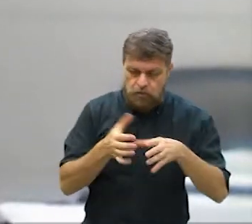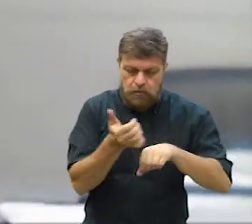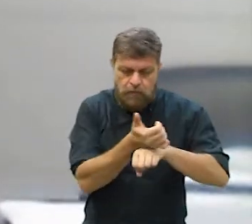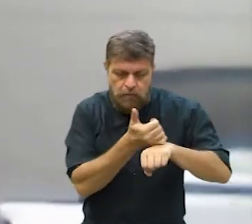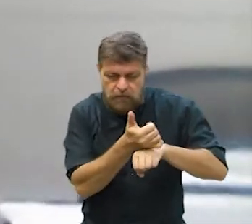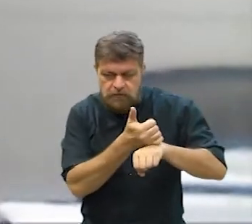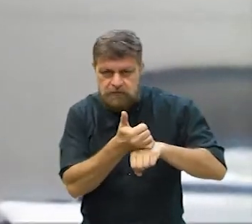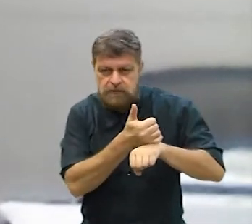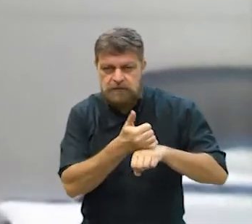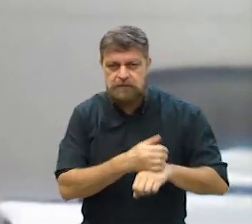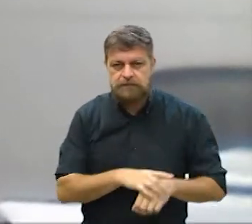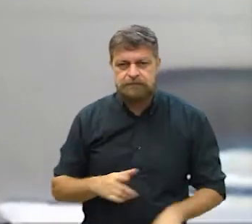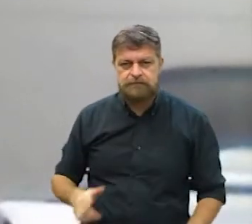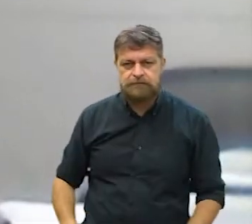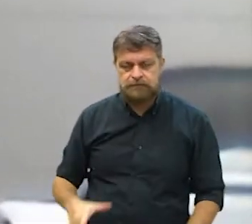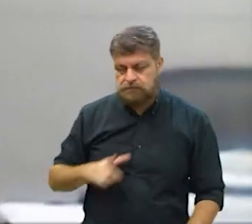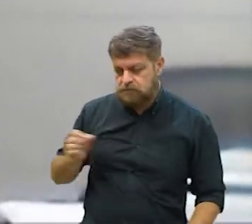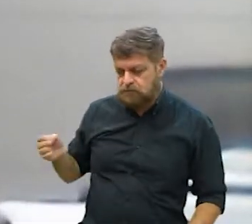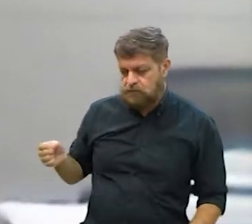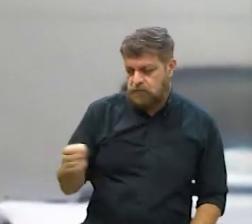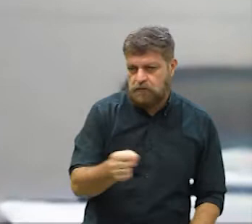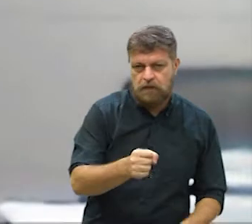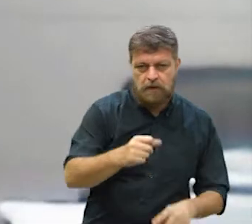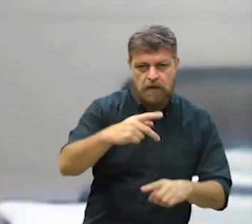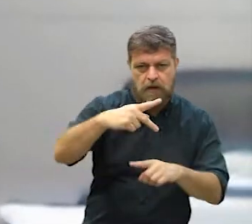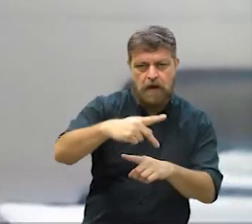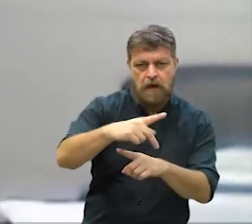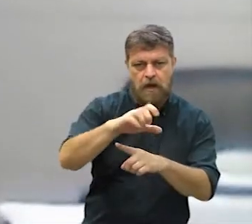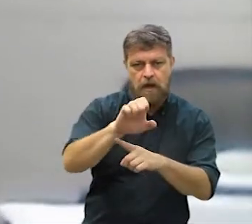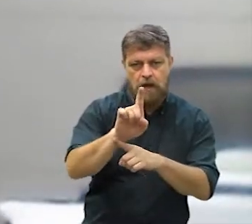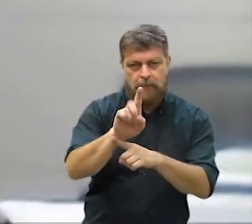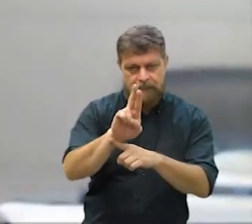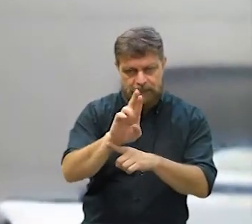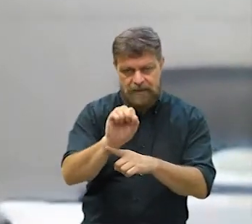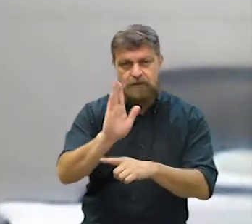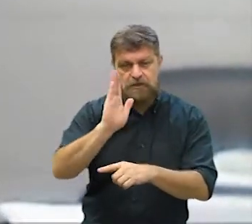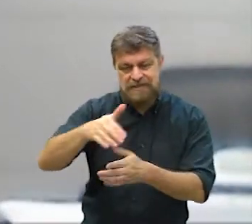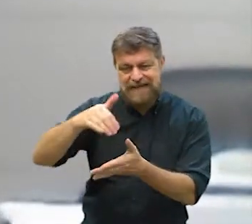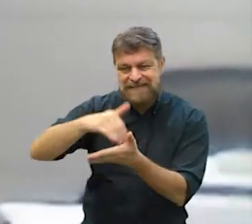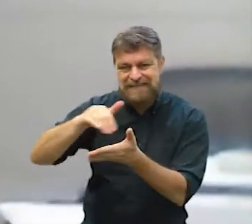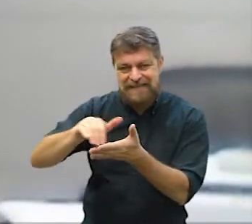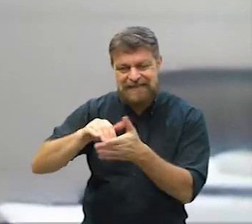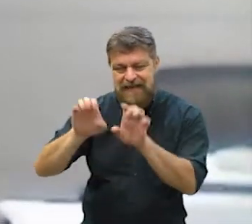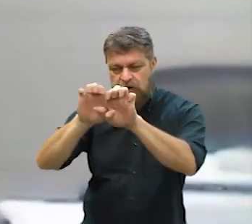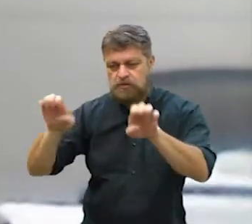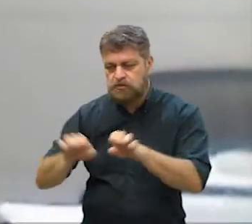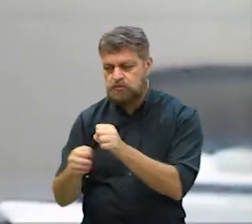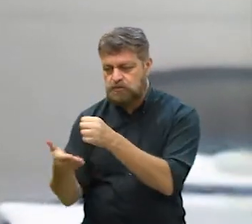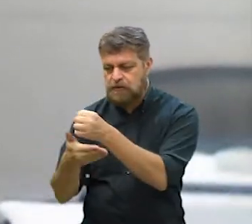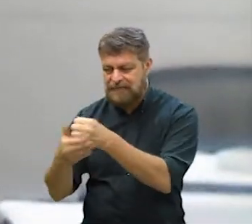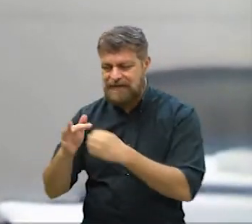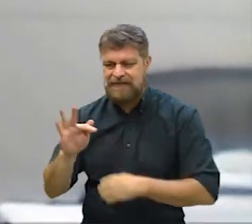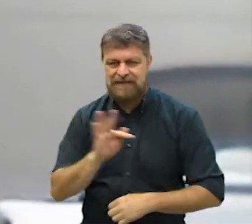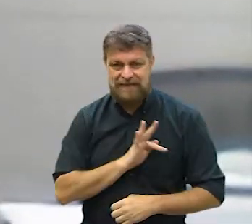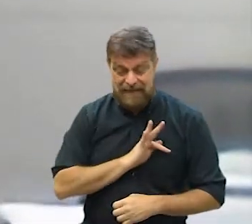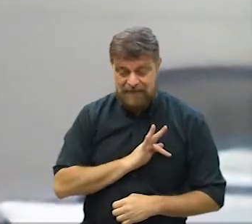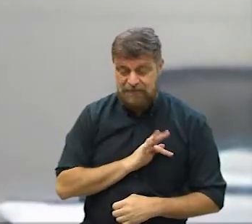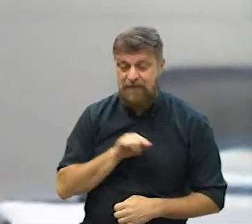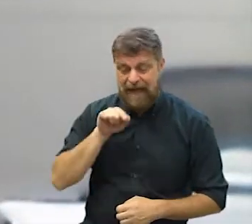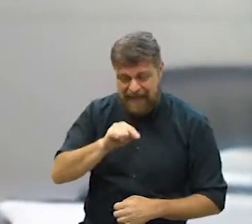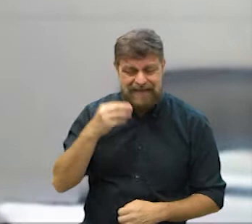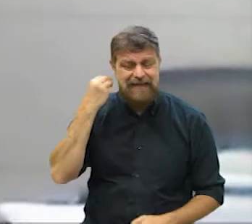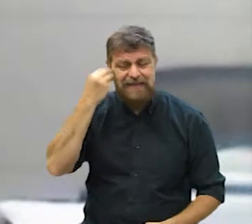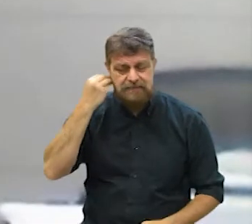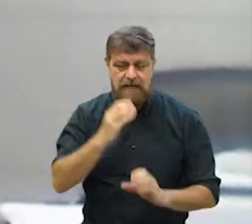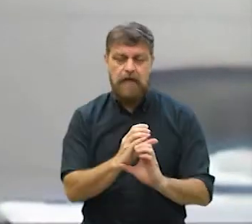nós reunimos, né? Eu trouxe o Pedro, que foi secretário de infraestrutura, também um grande técnico, tem muita